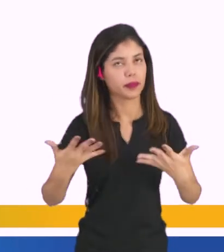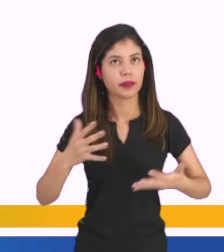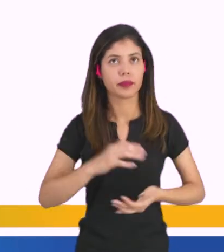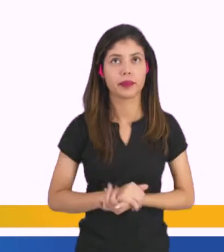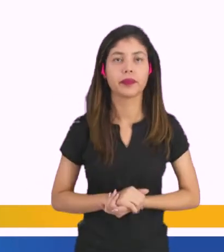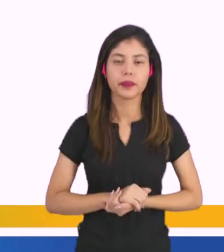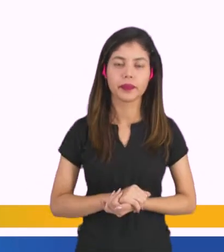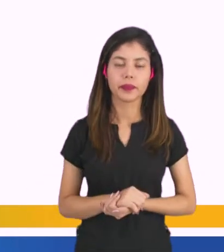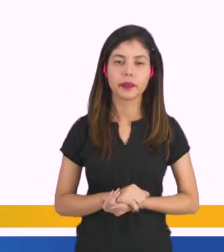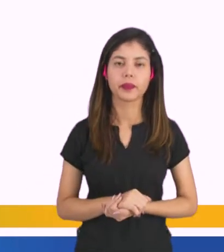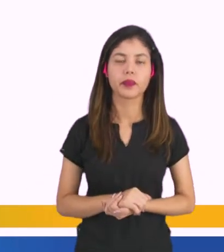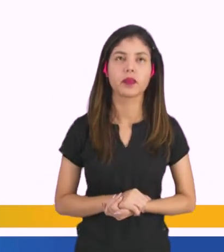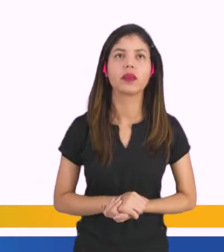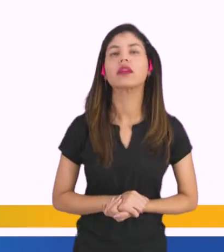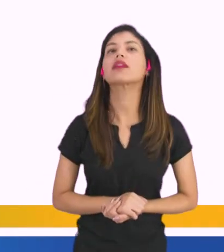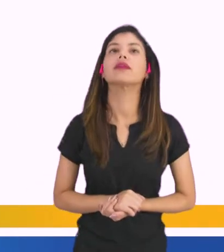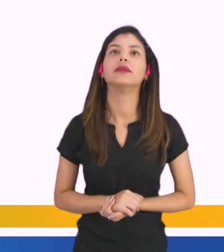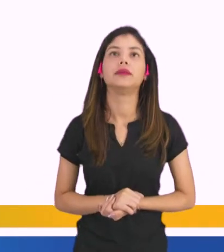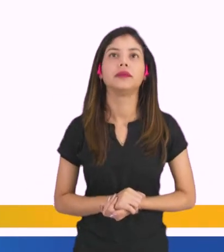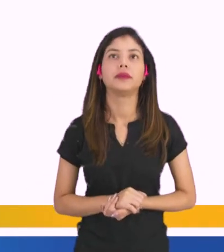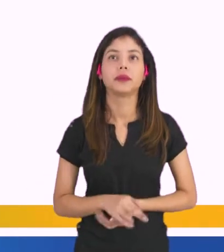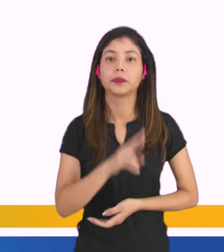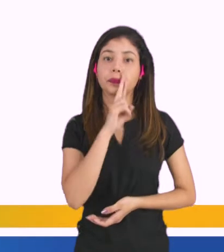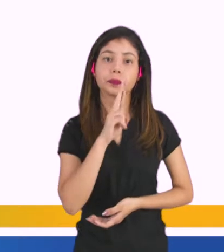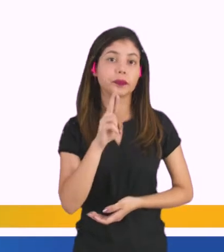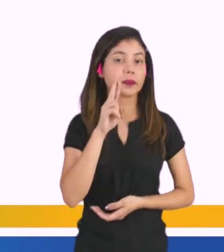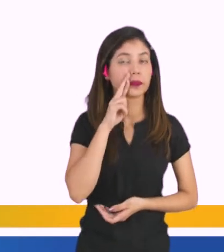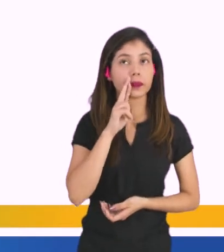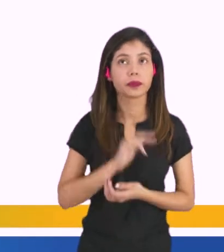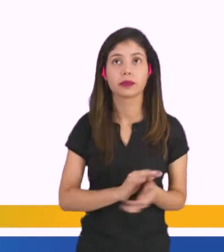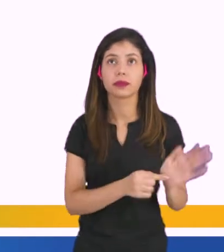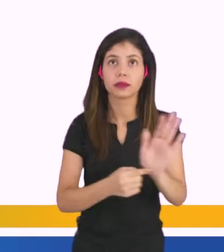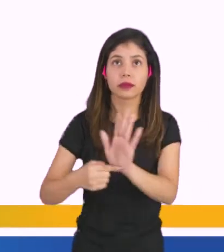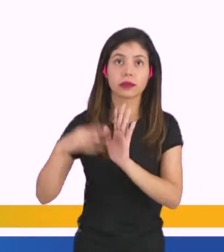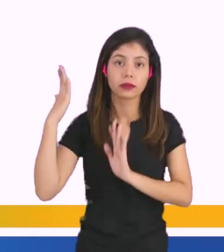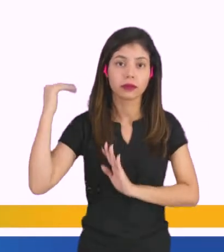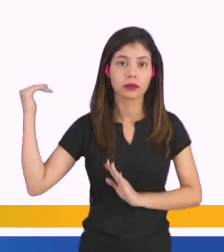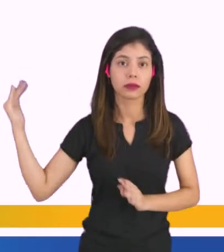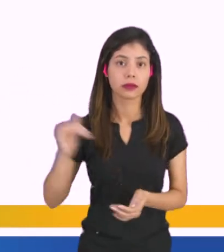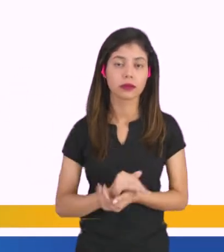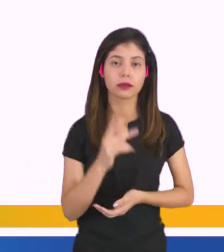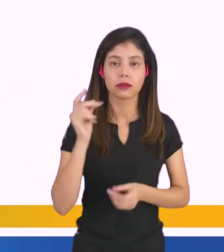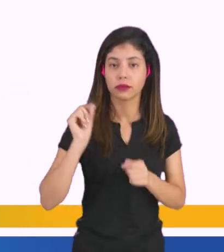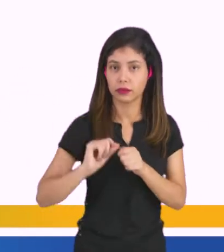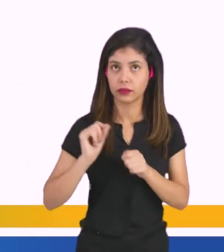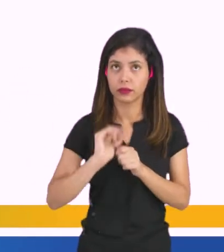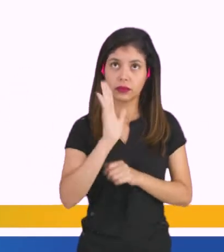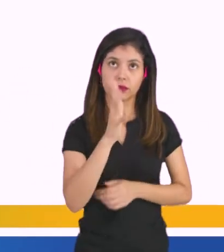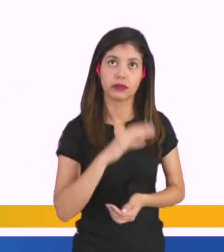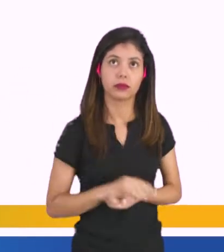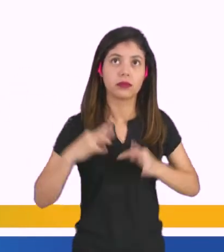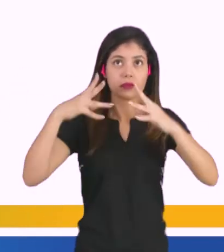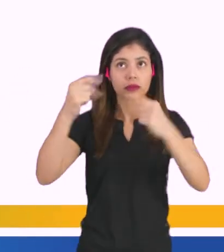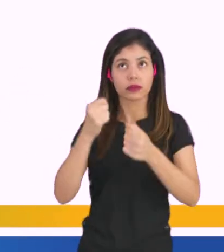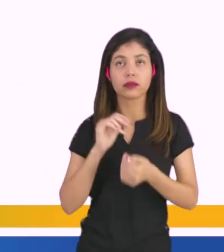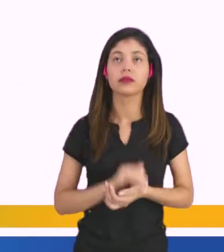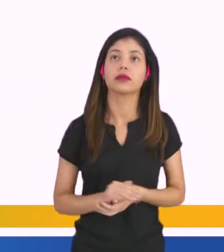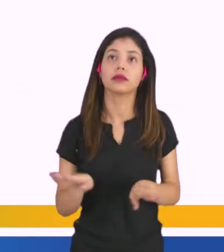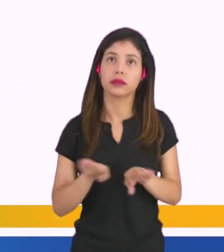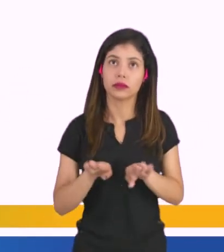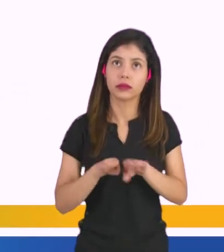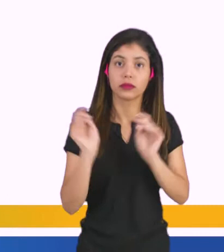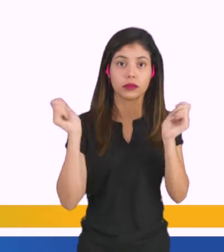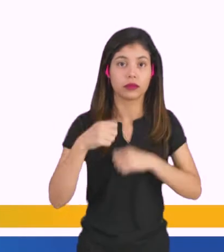prática. Em um restaurante é oferecido o famoso prato feito. Todos os pratos